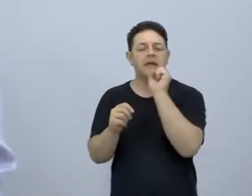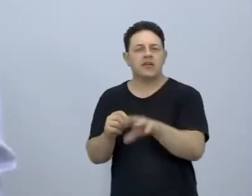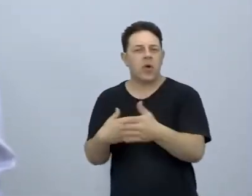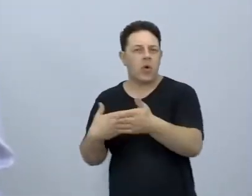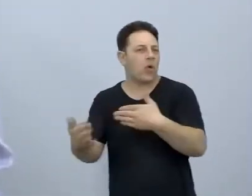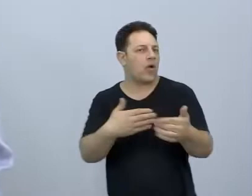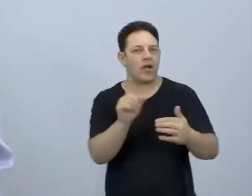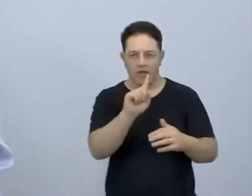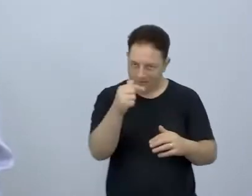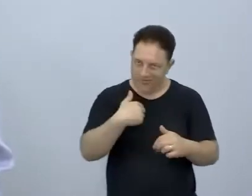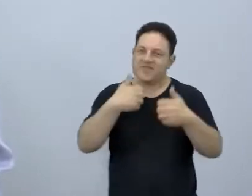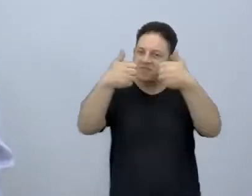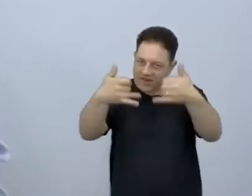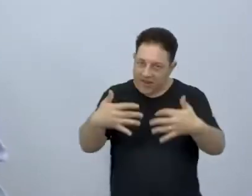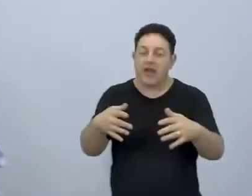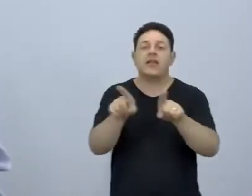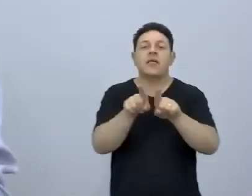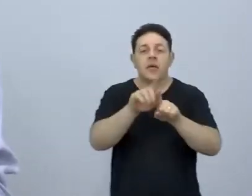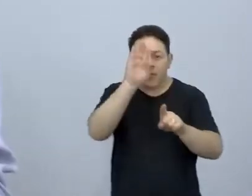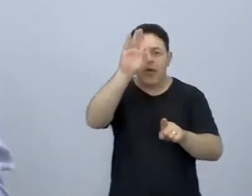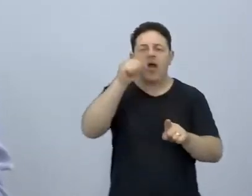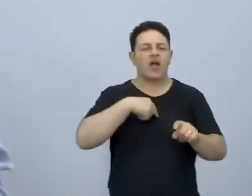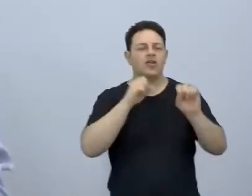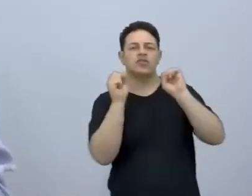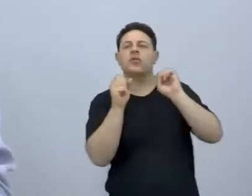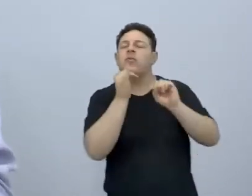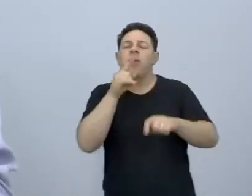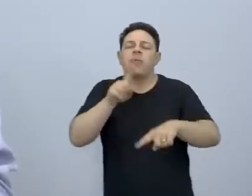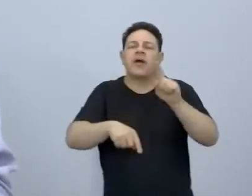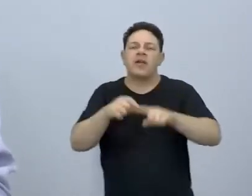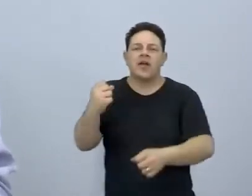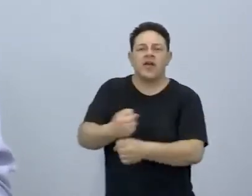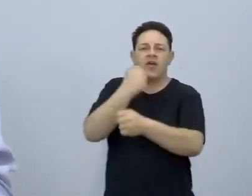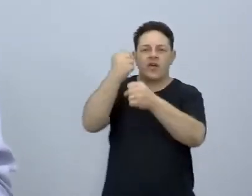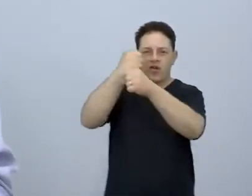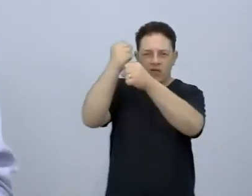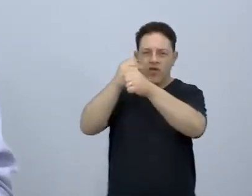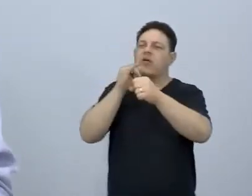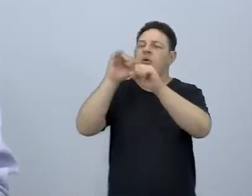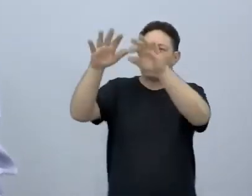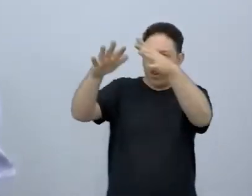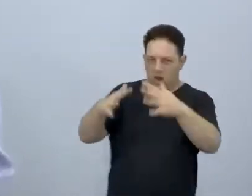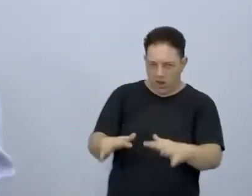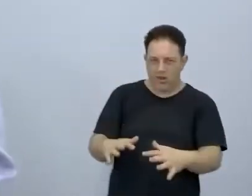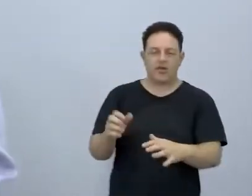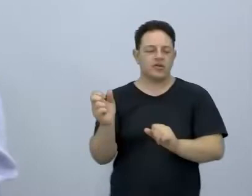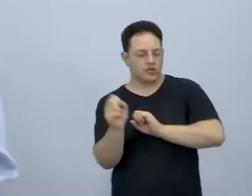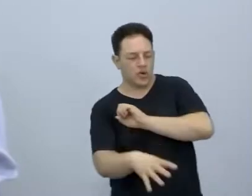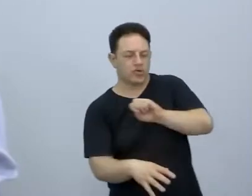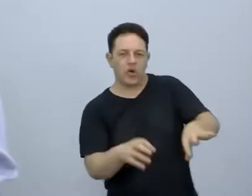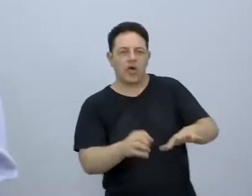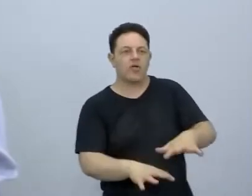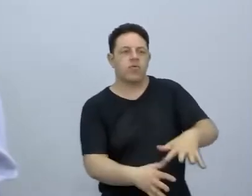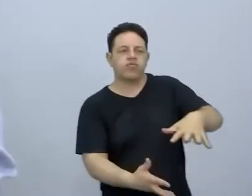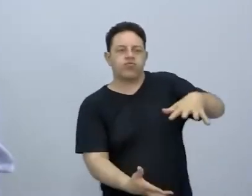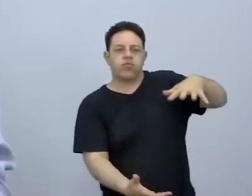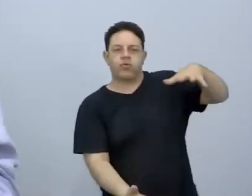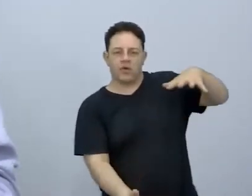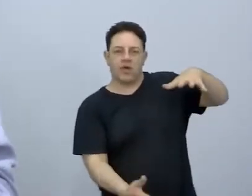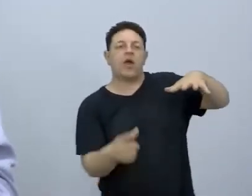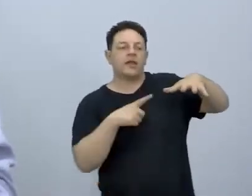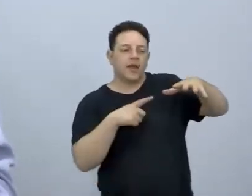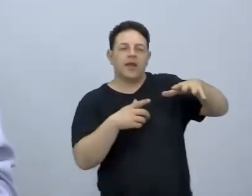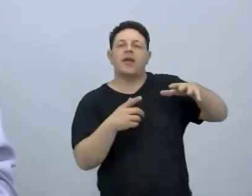E principalmente na parte de entulho, né? A sobra de materiais, das construções, tudo tal. E a gente deu